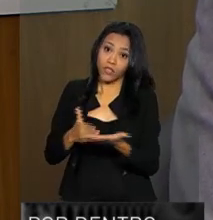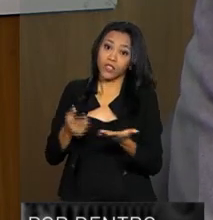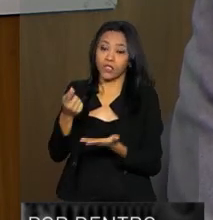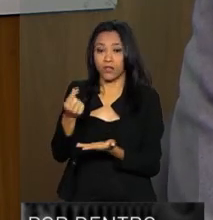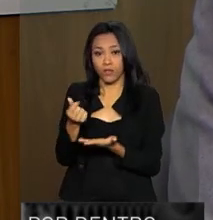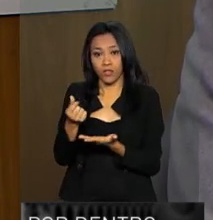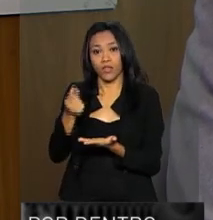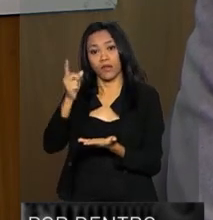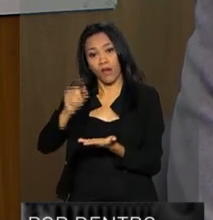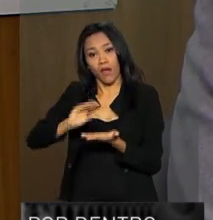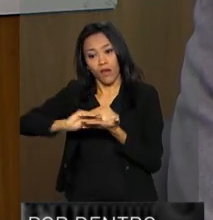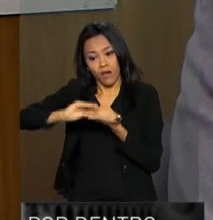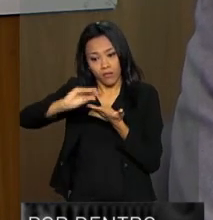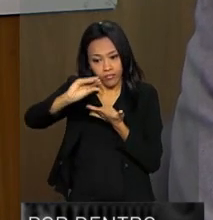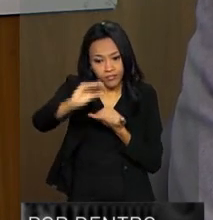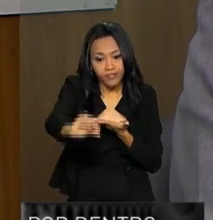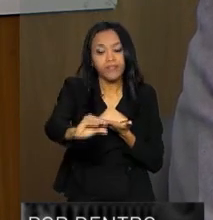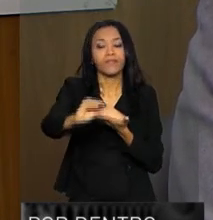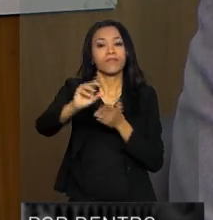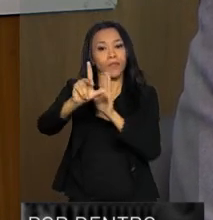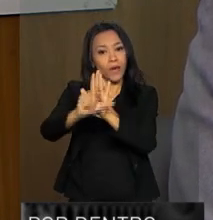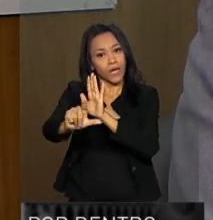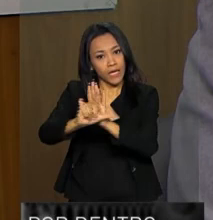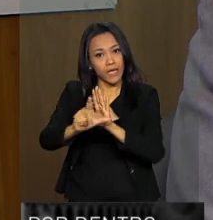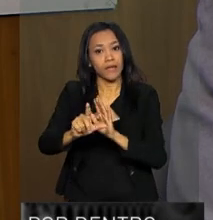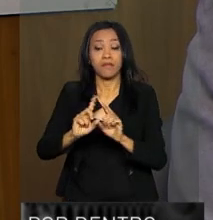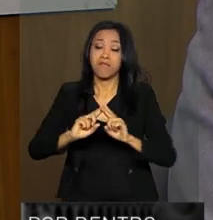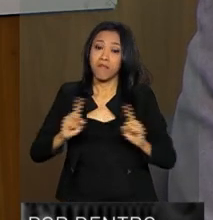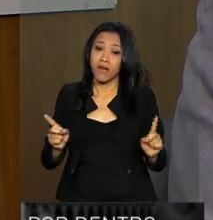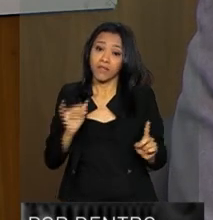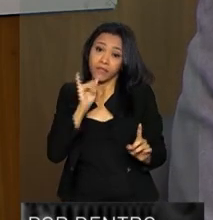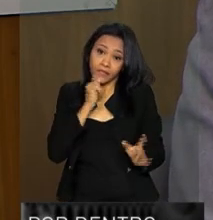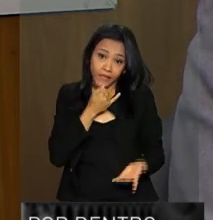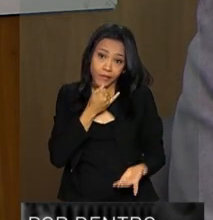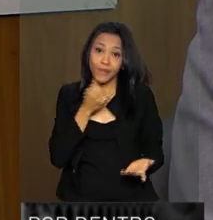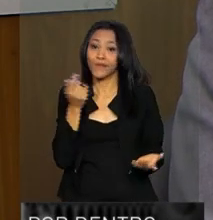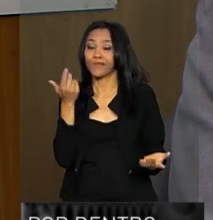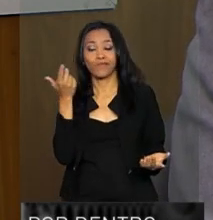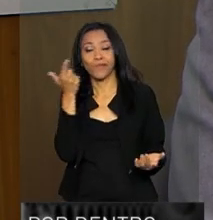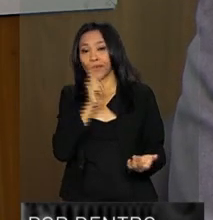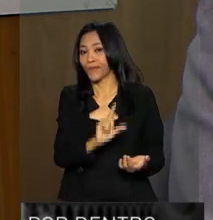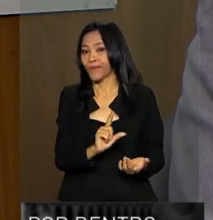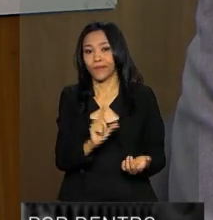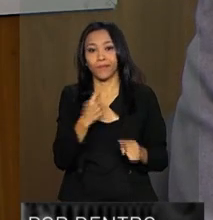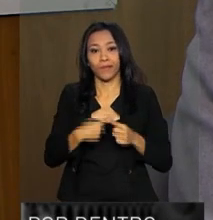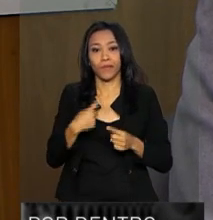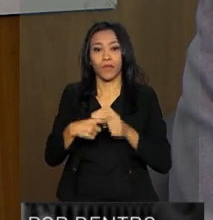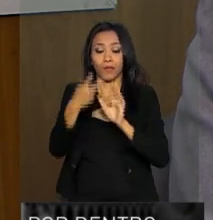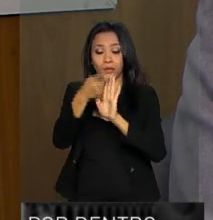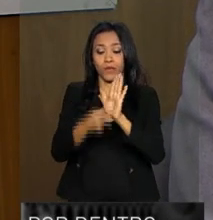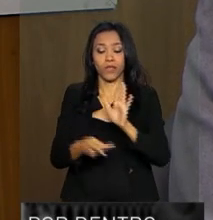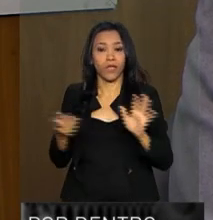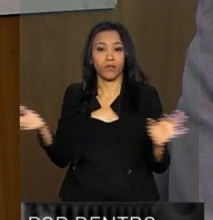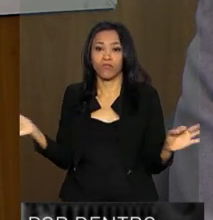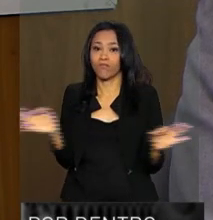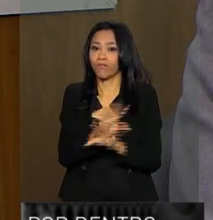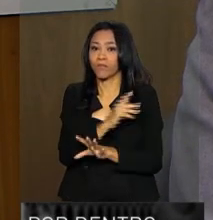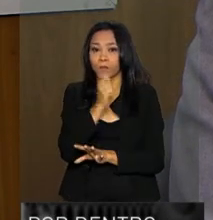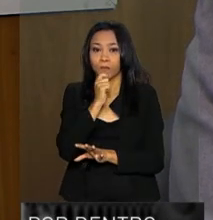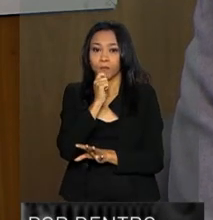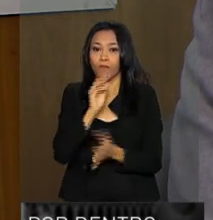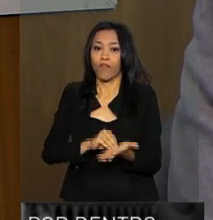direto parte via lei rouanet mas infelizmente não foi possível porque o projeto não ficou pronto a tempo e as